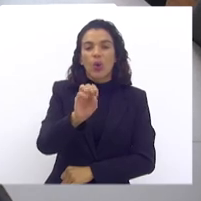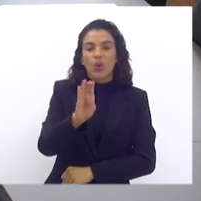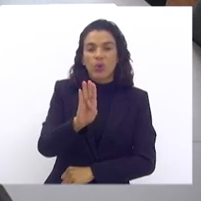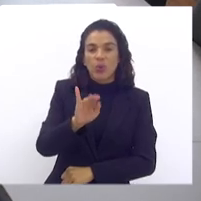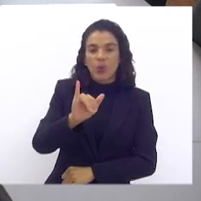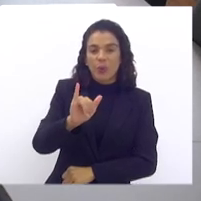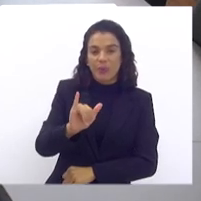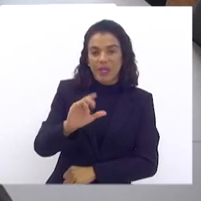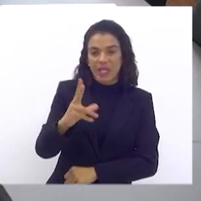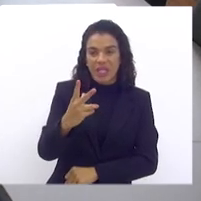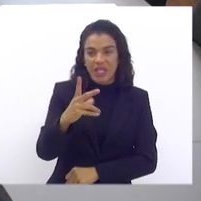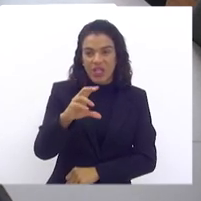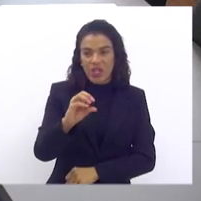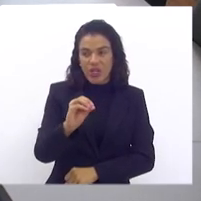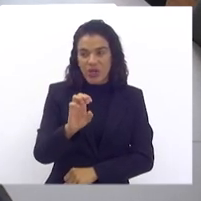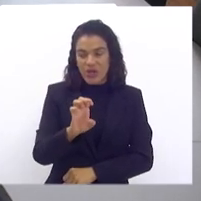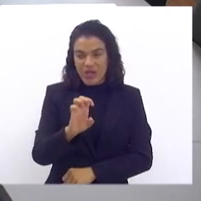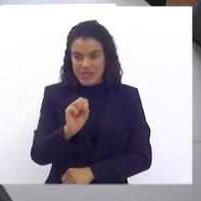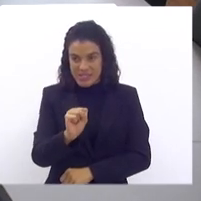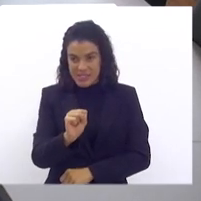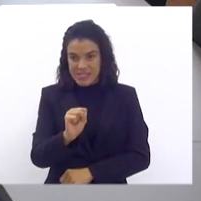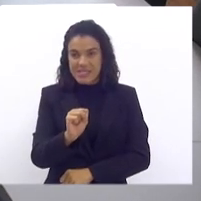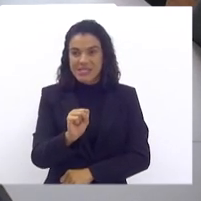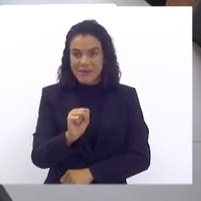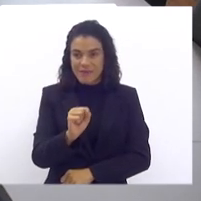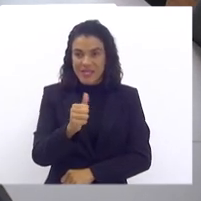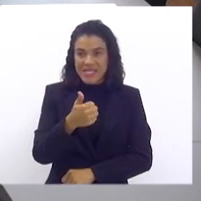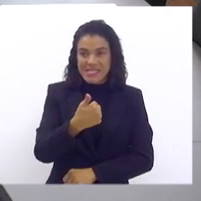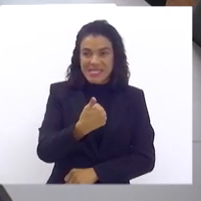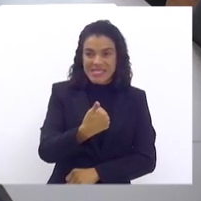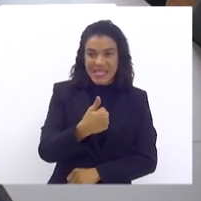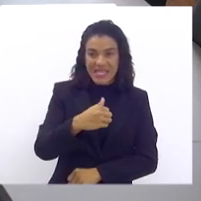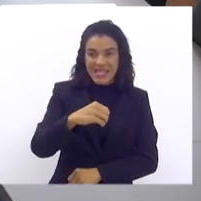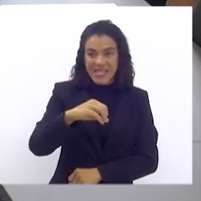e meio, Oi. 113